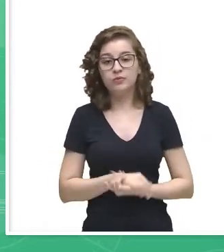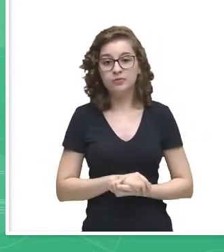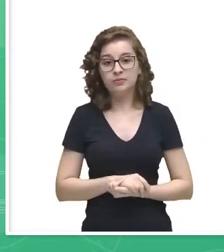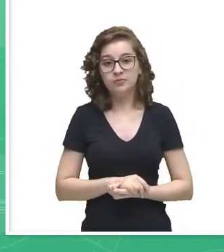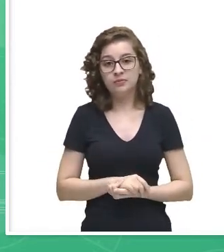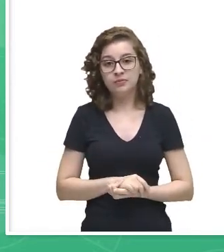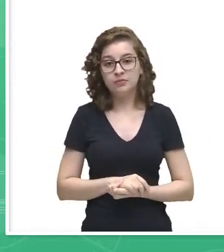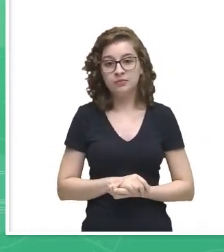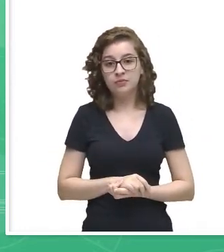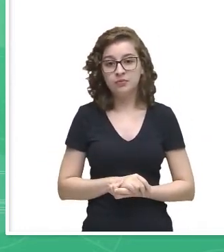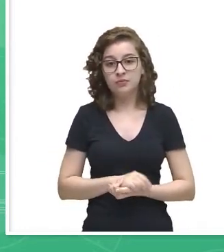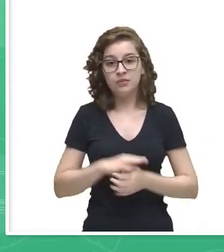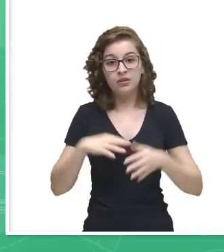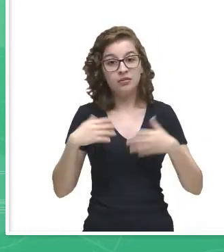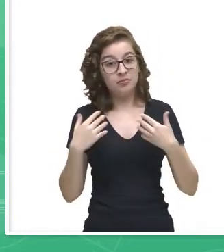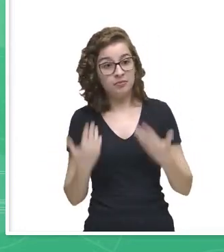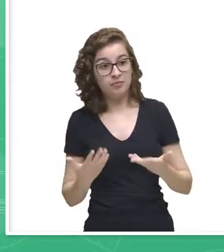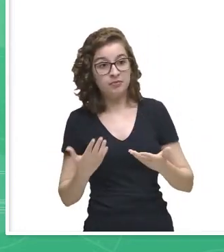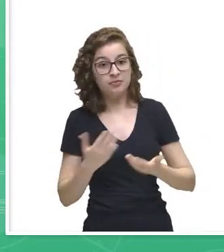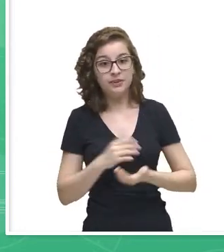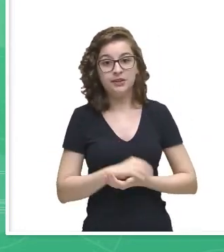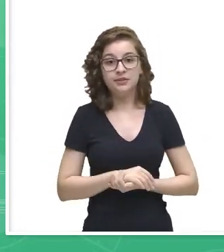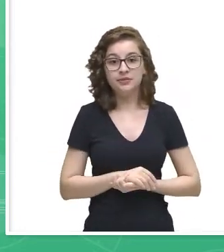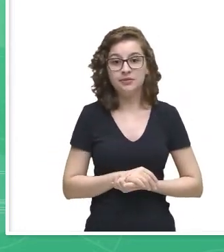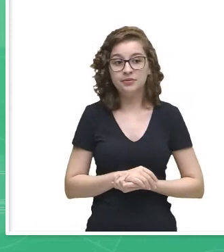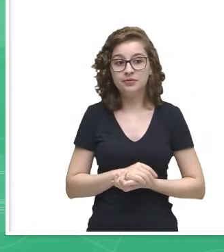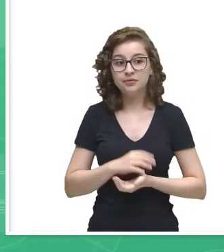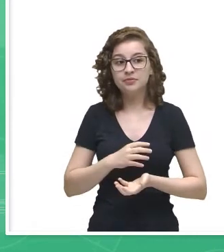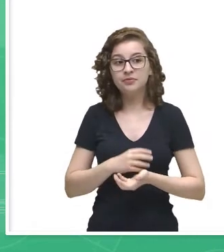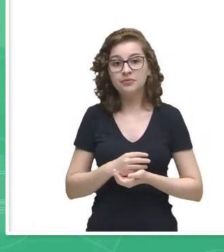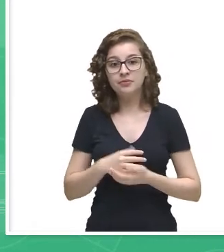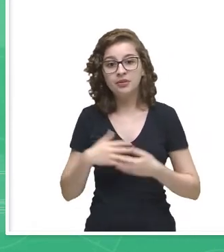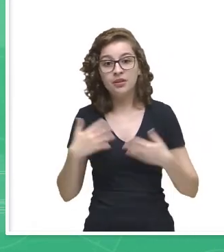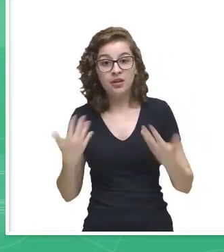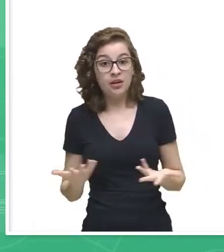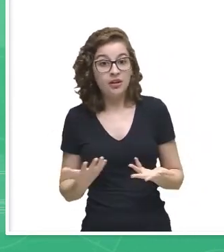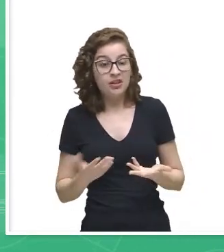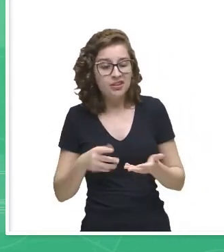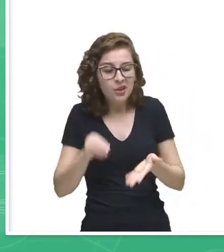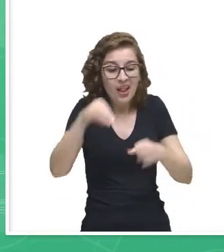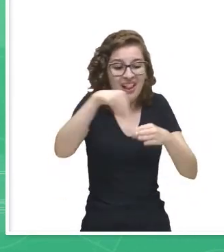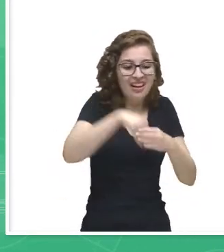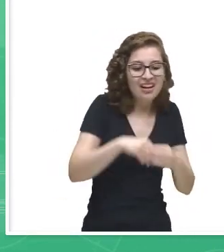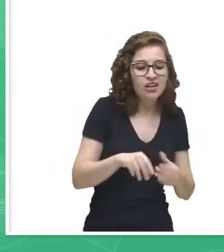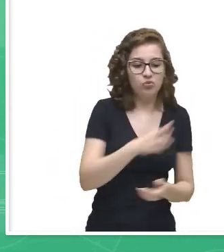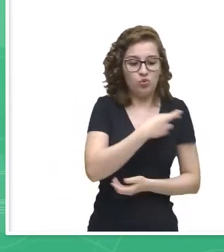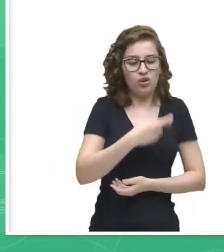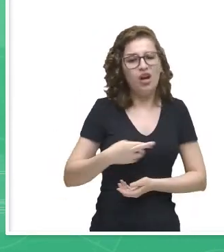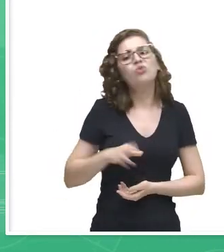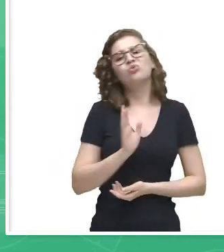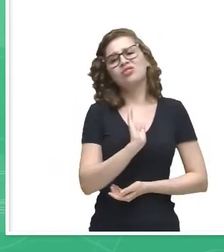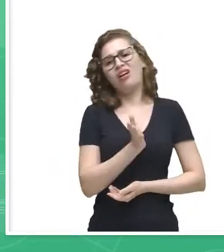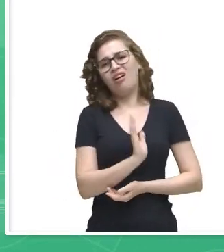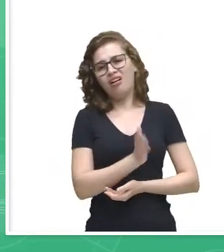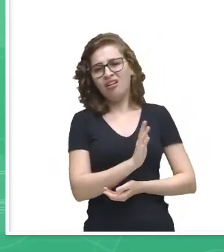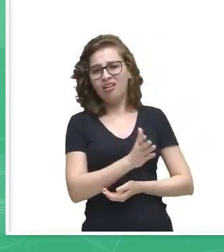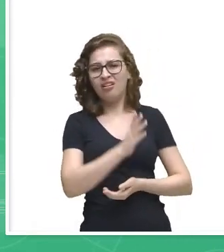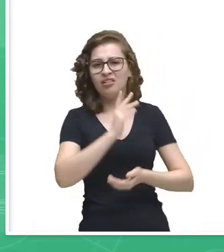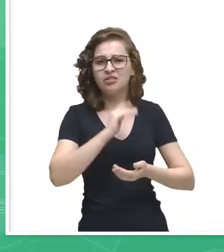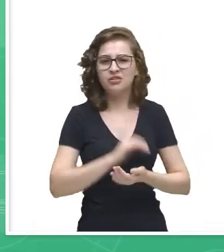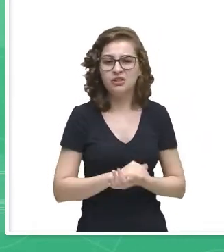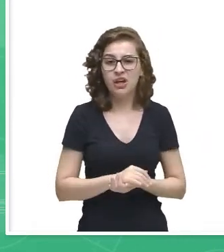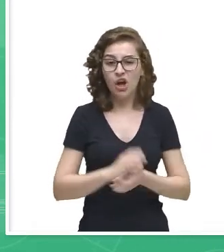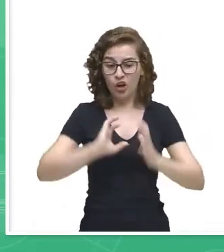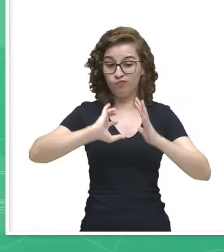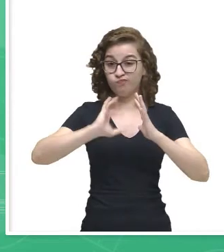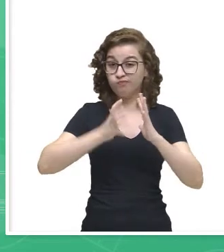ali consolidado dentro da Grande Rússia. E a gente precisa entender que esses